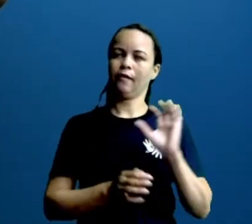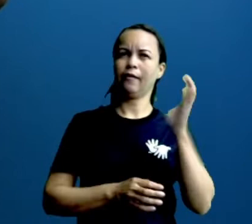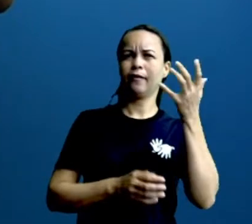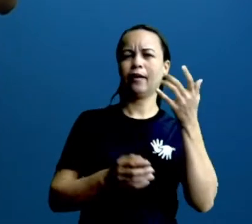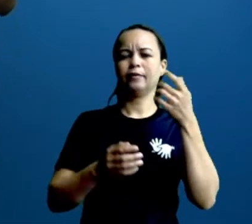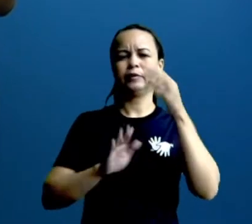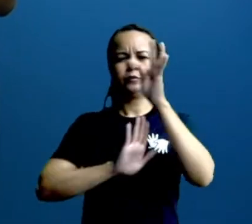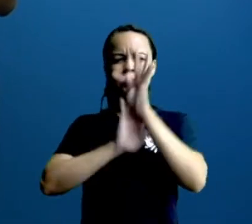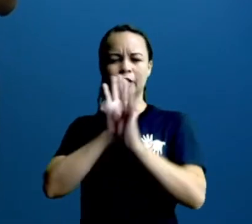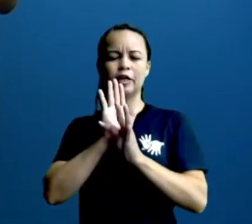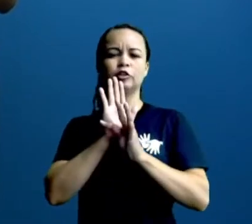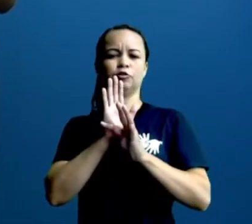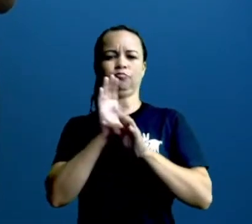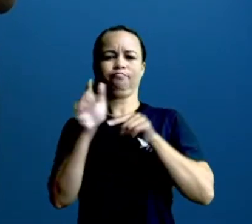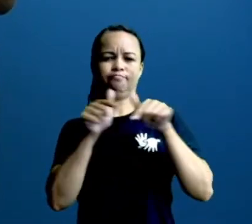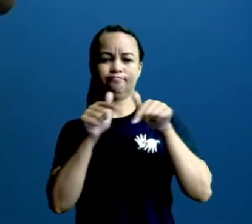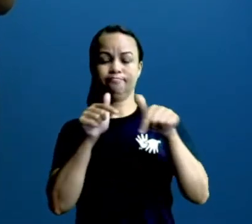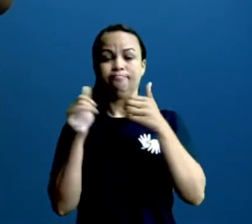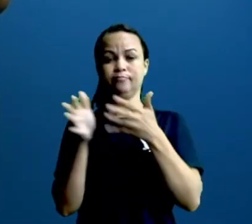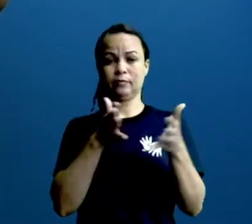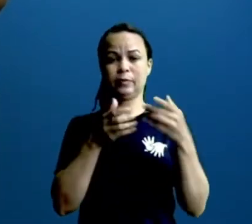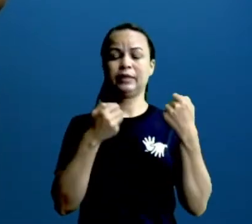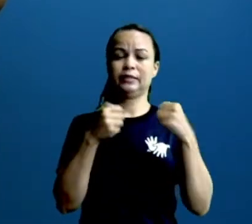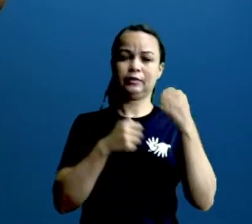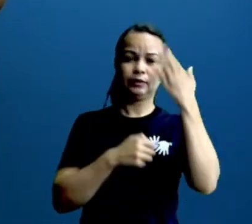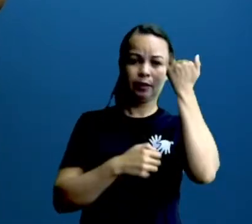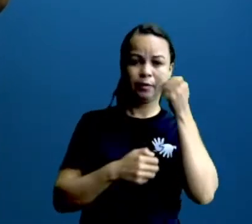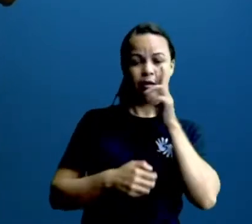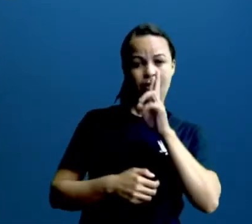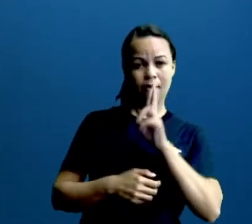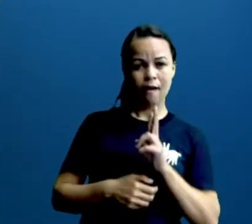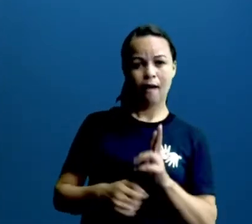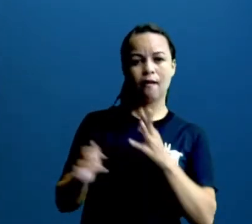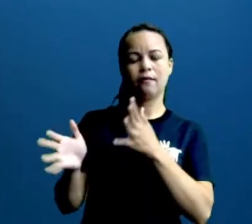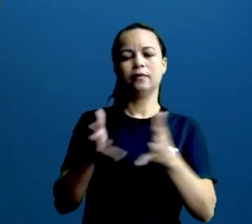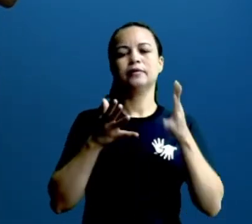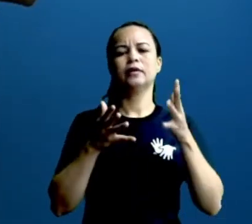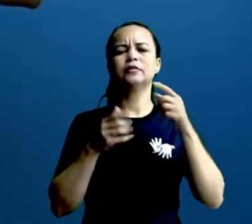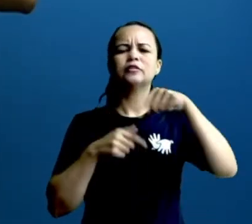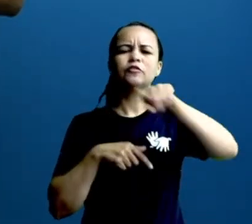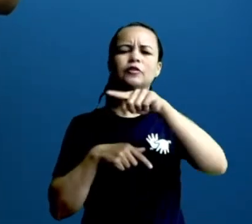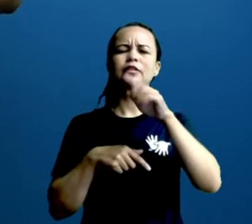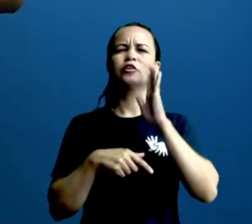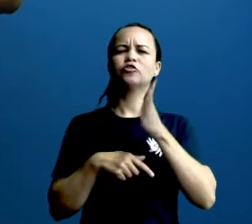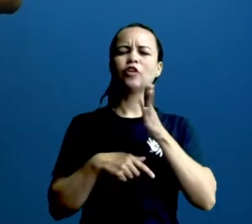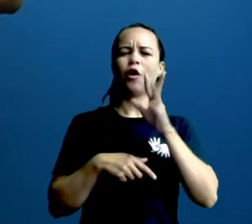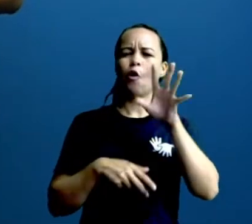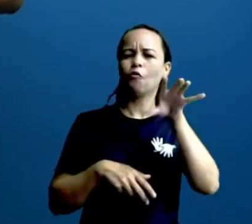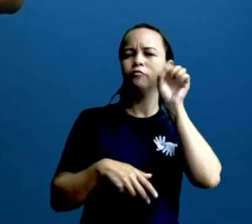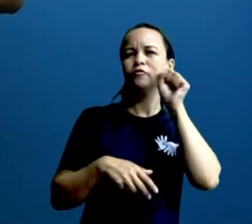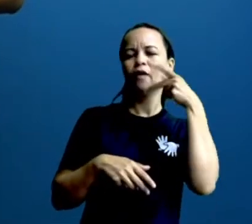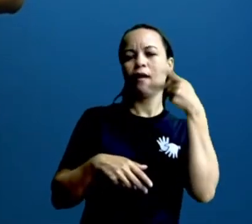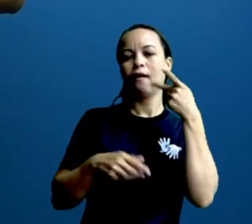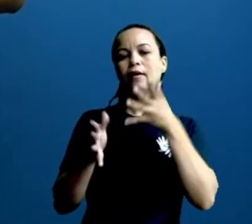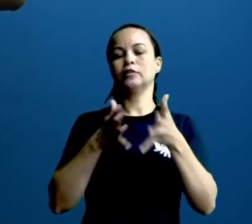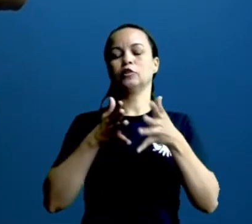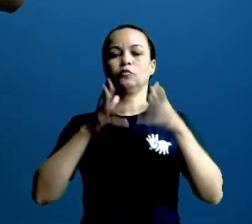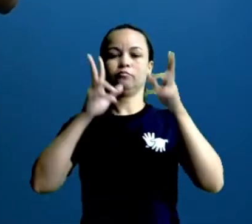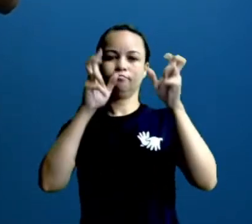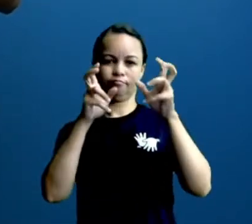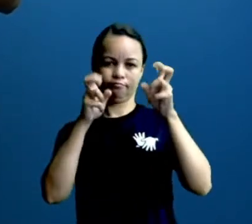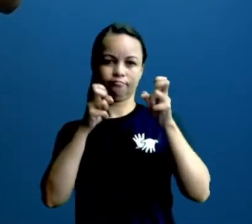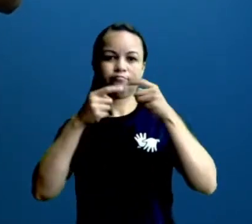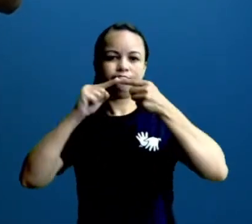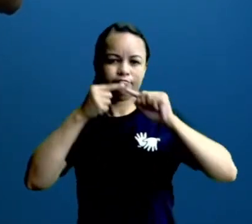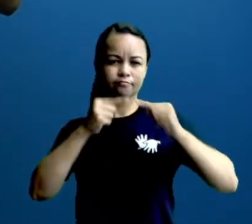saber essas respostas. Então, se eu tenho uma progressão temática, ou se você de casa já ouviu falar sobre progressão temática,